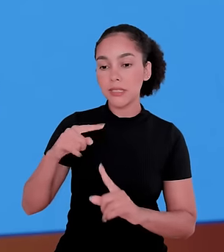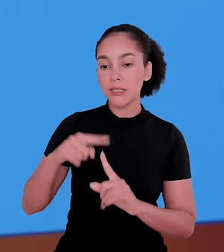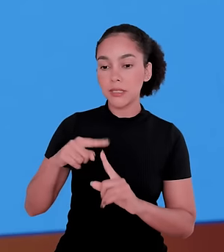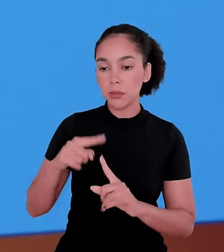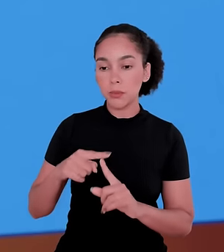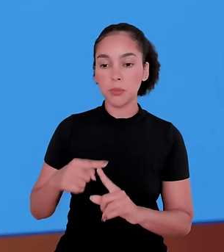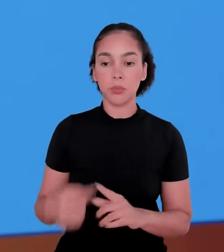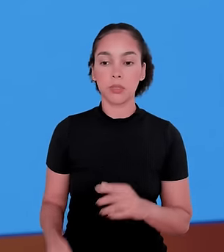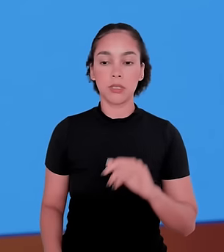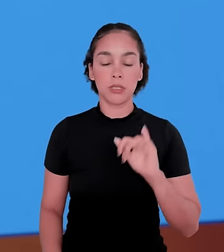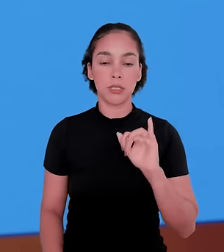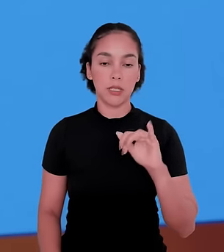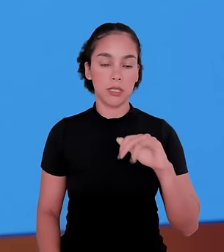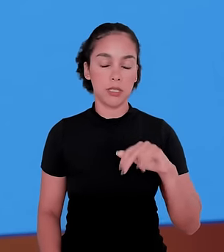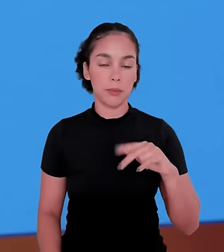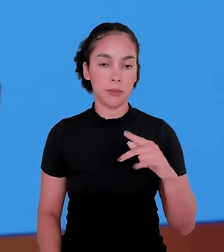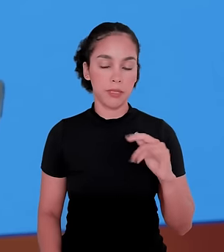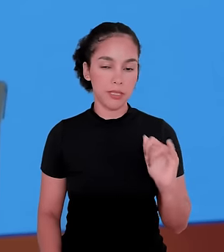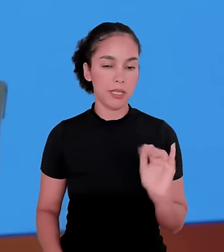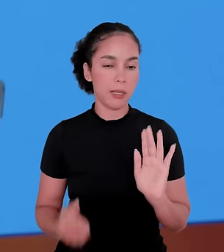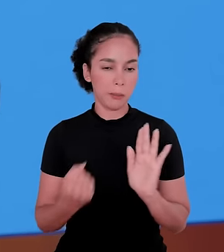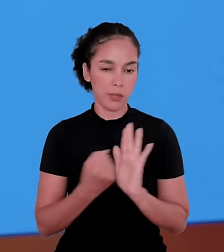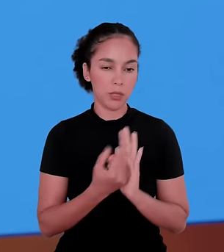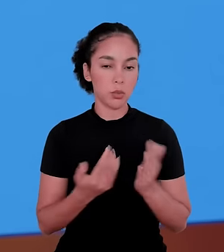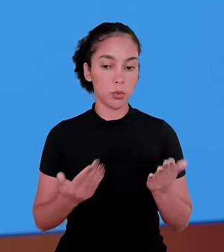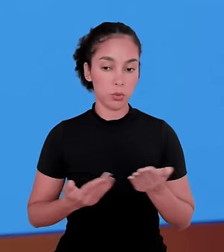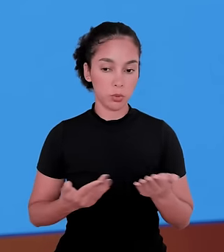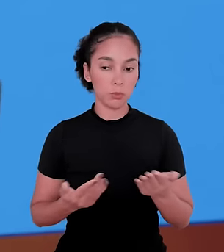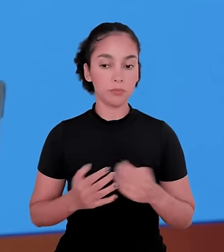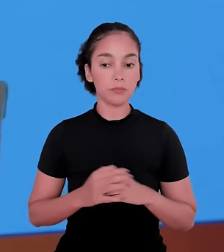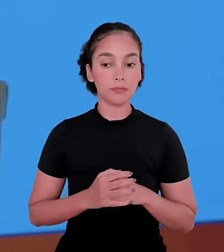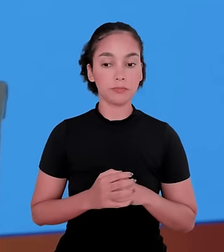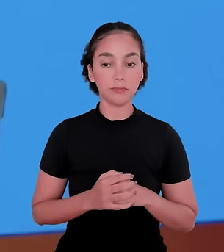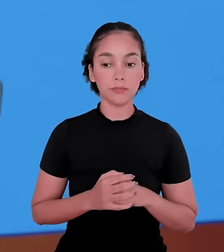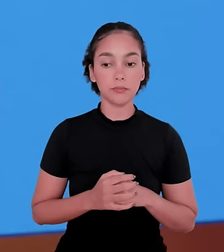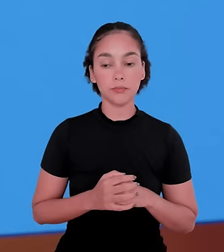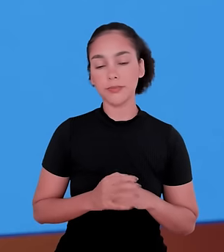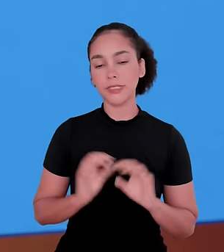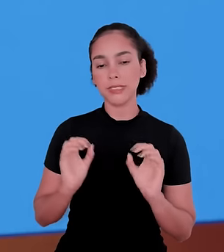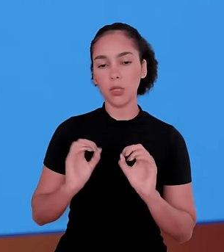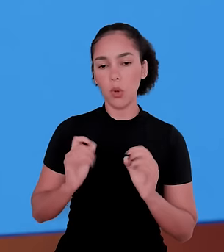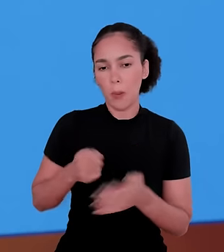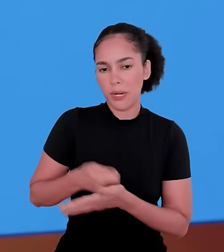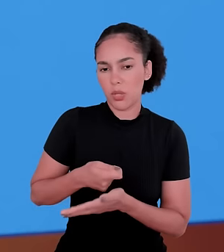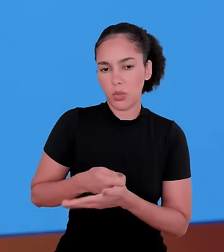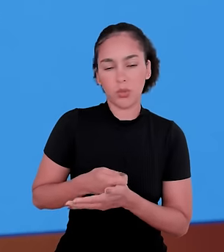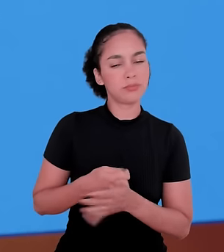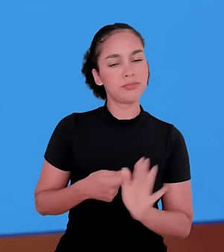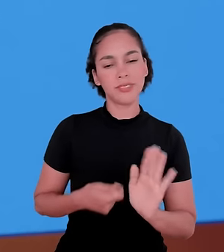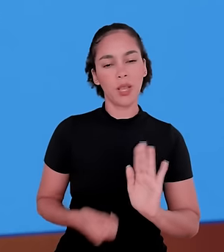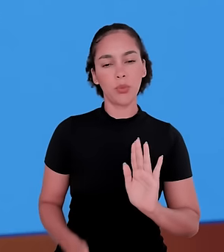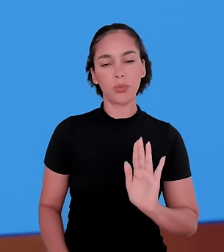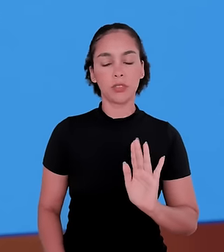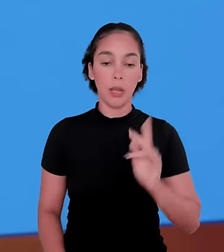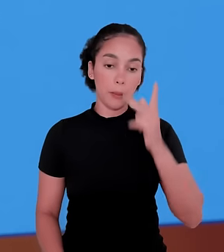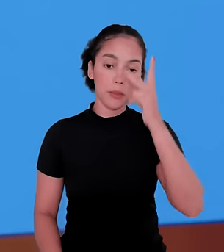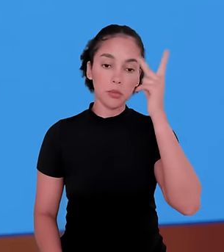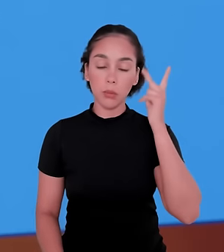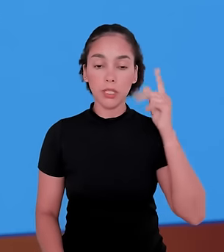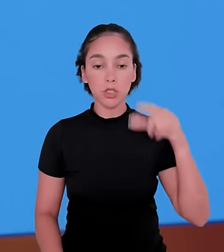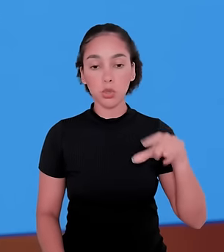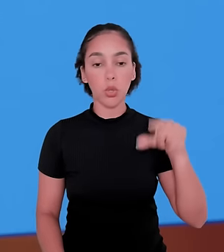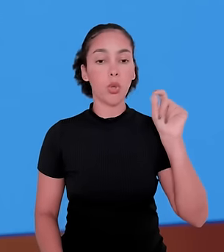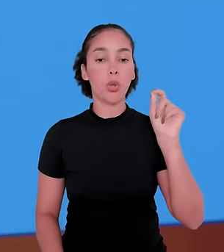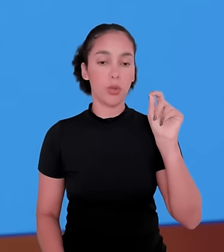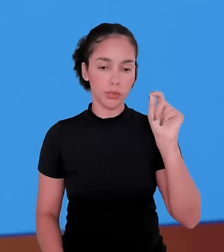Pi e a marca que é o que a gente tá tratando hoje mais específicamente nenhum deles é obrigatório né uma opção que a pessoa